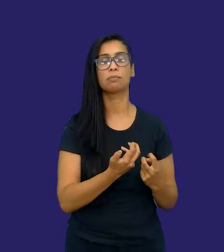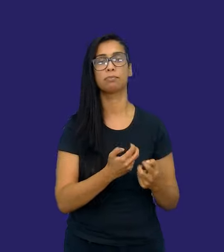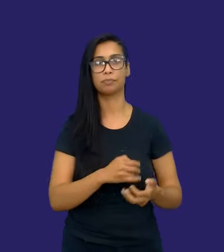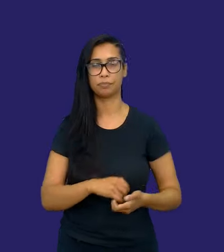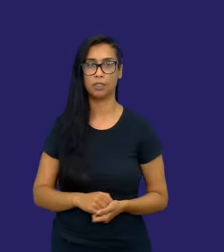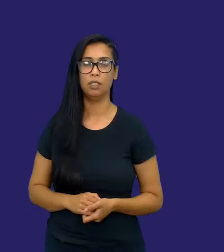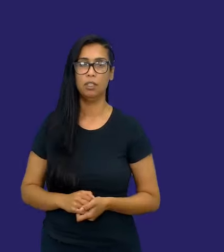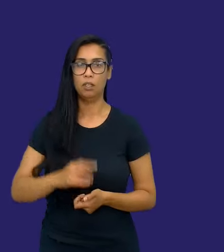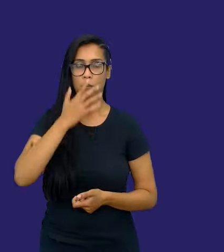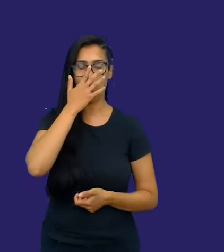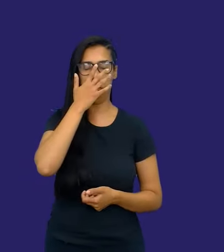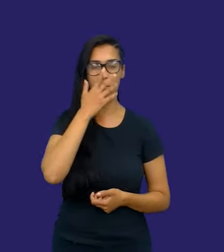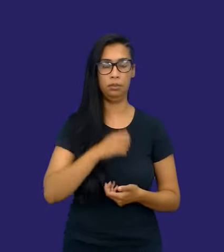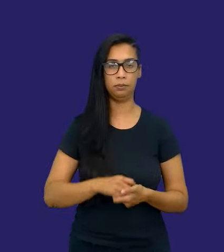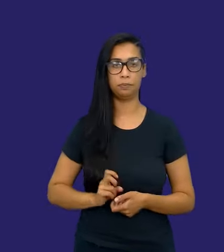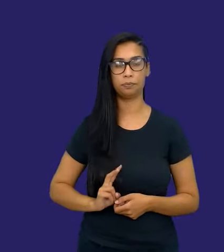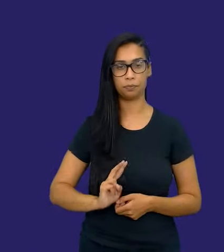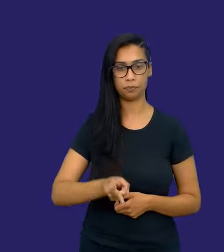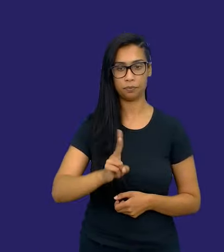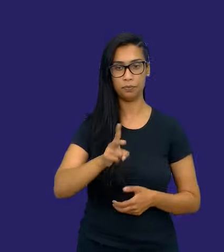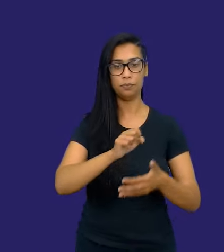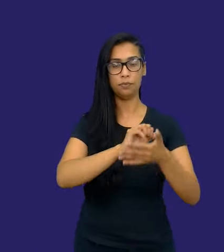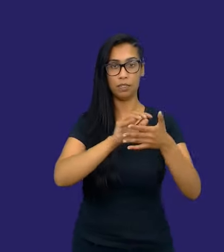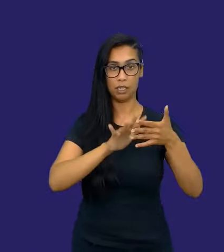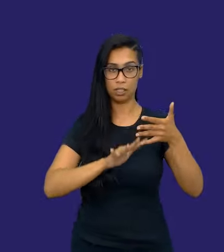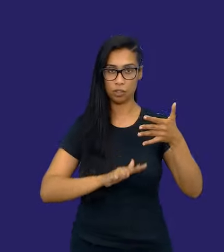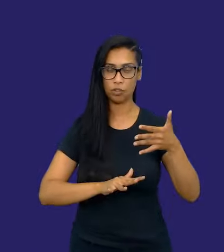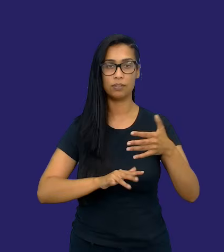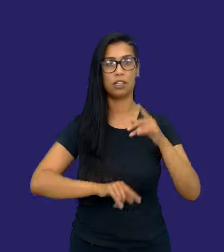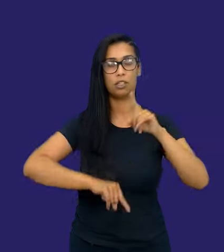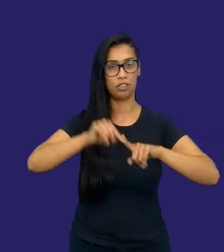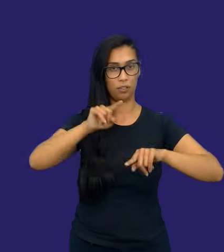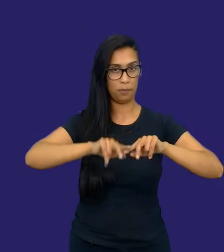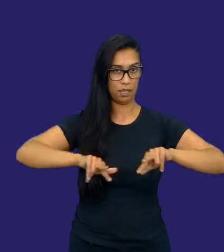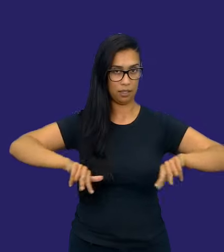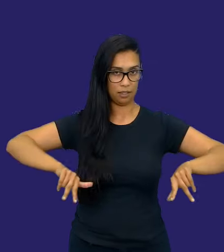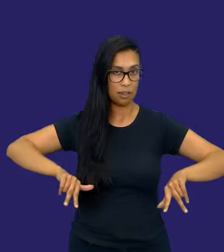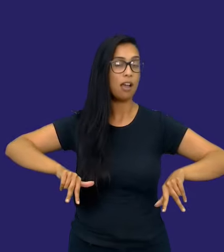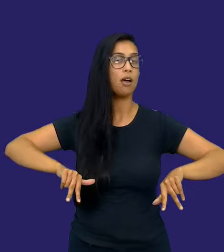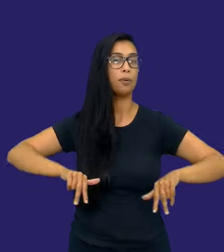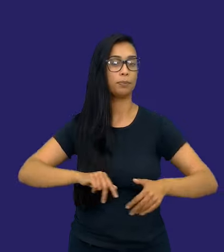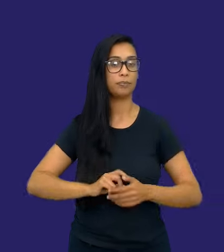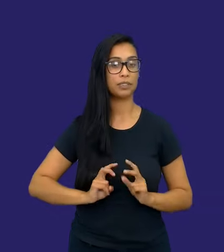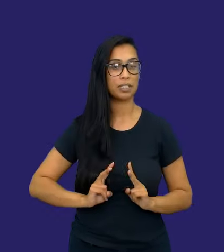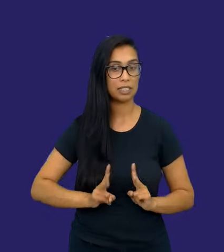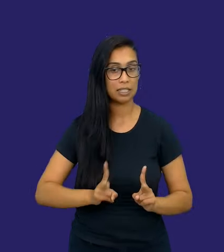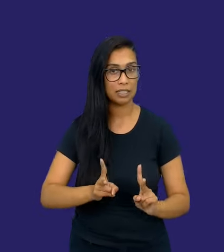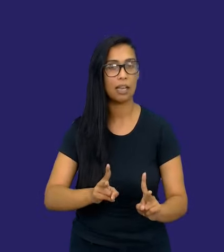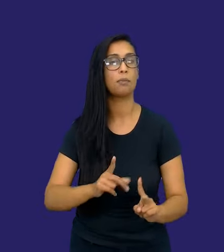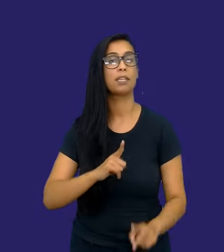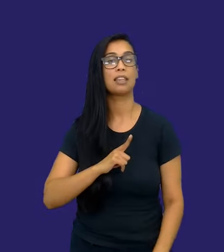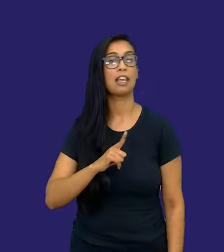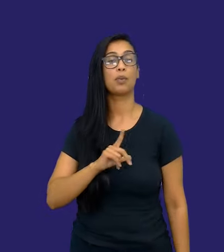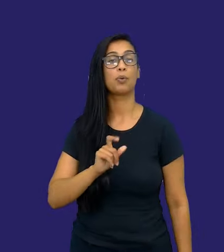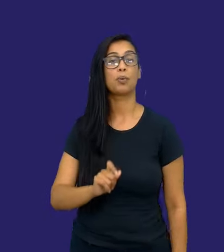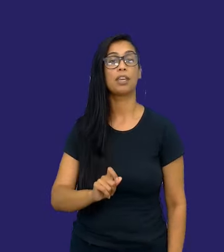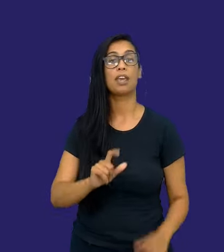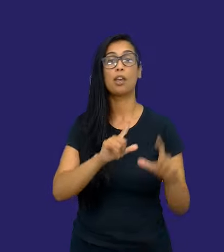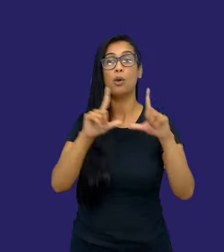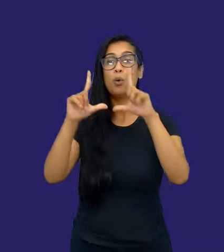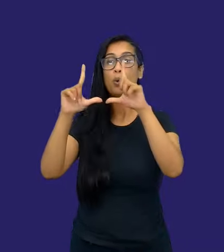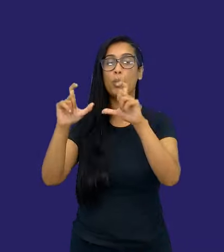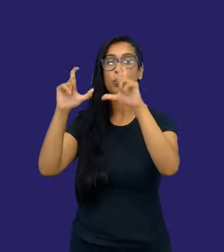Sempre que eu trouxer uma atividade do material, eu vou também colocar um print para que nós possamos